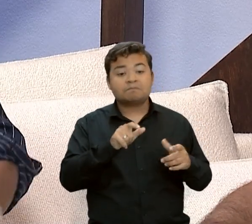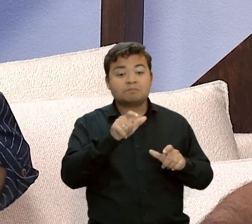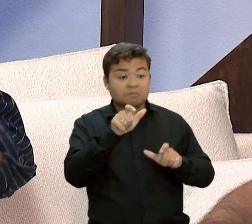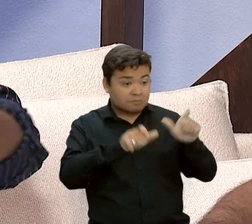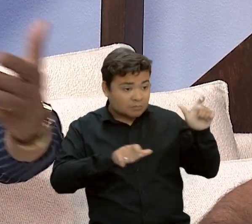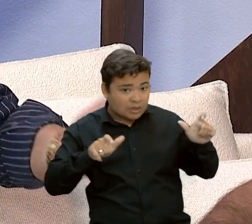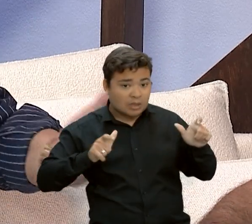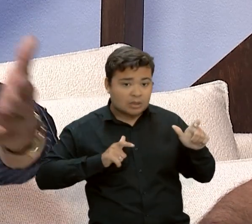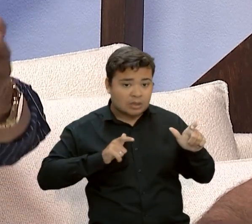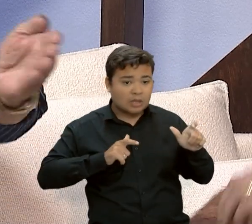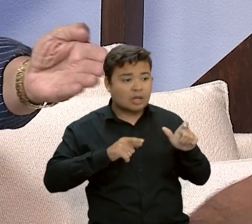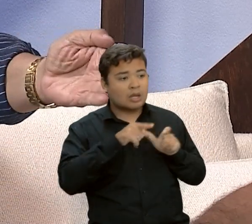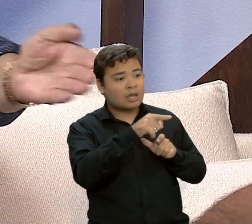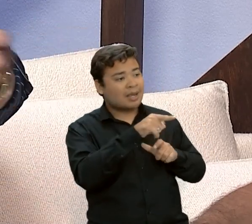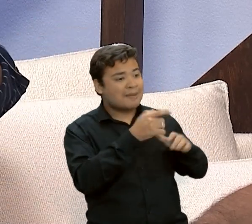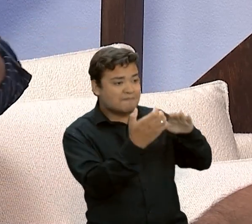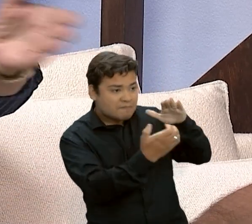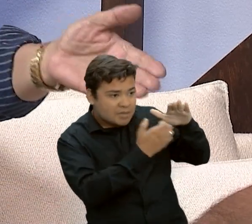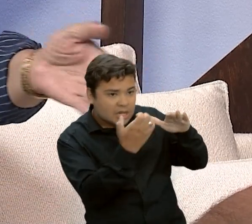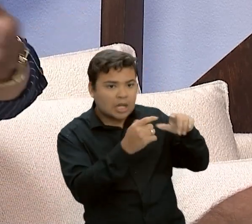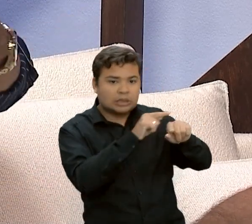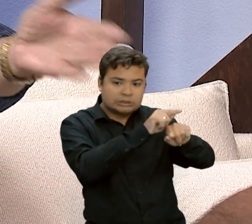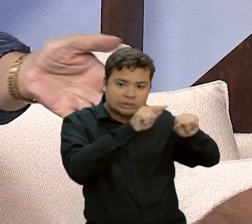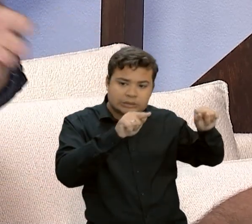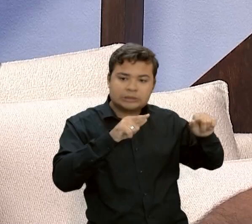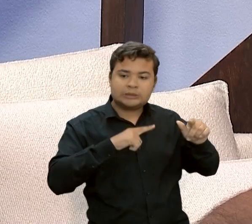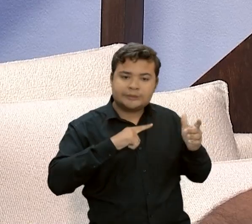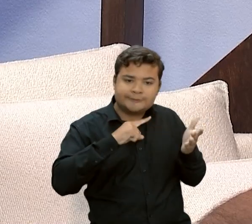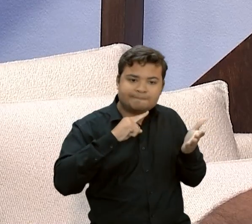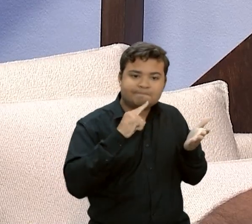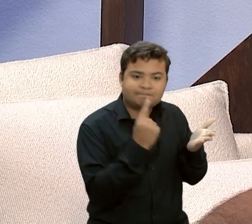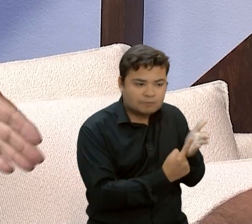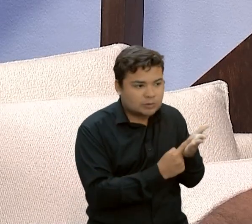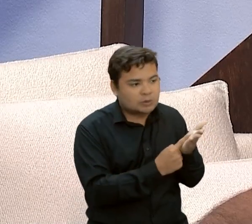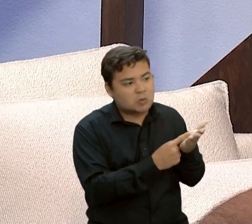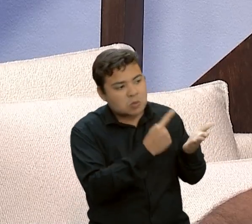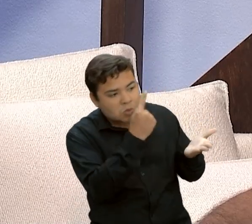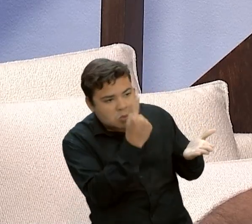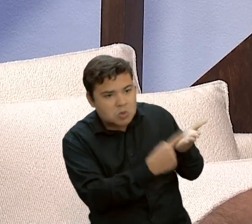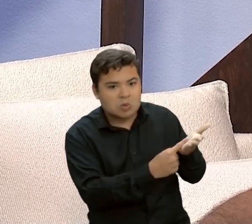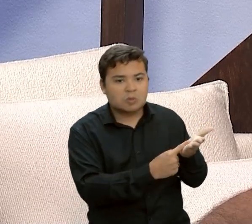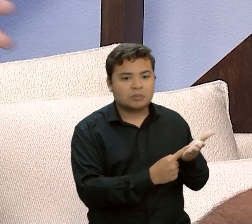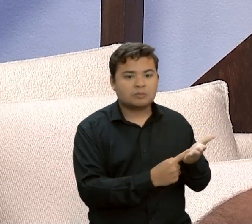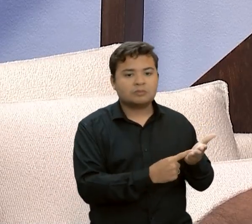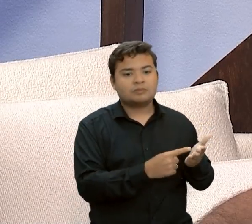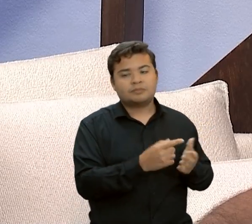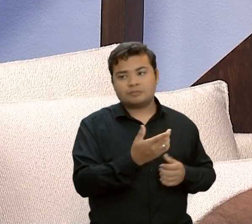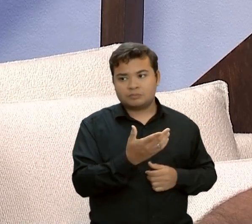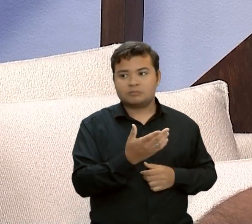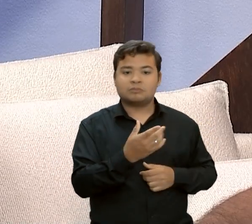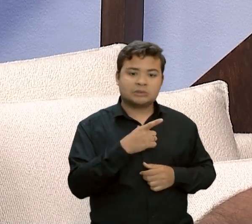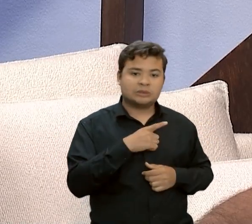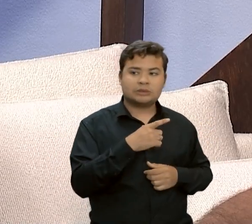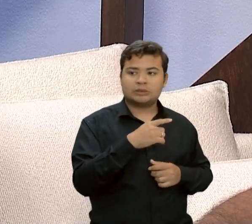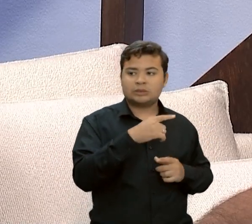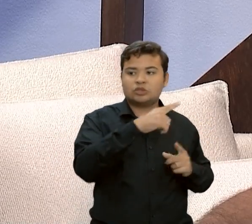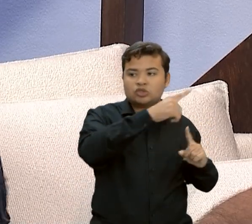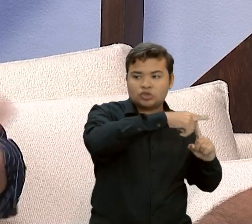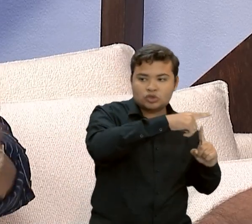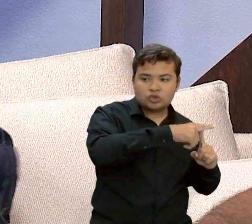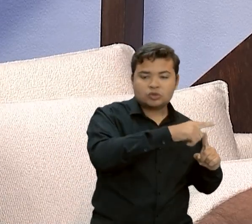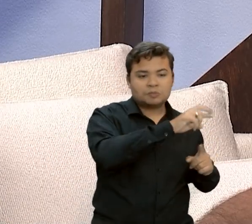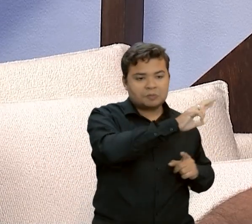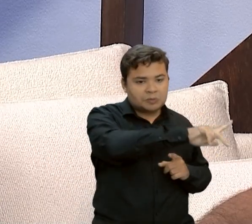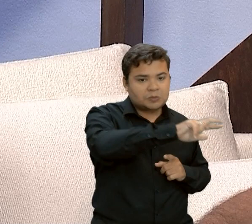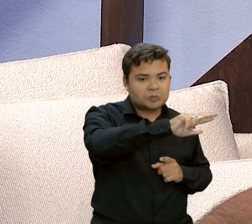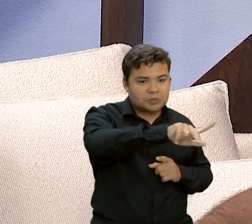acordos com os fornecedores para fornecer o tipo A, B ou C. Então, o projetista